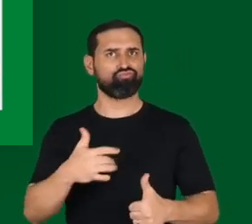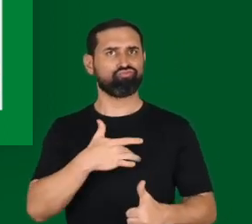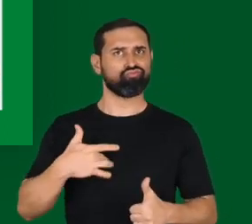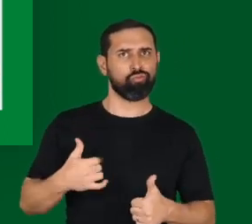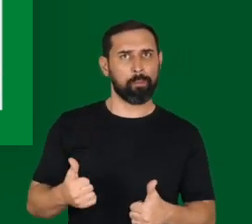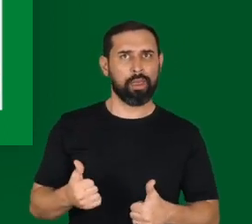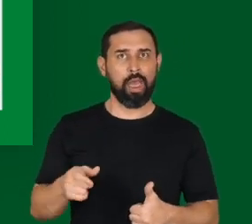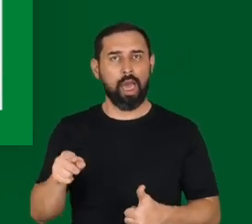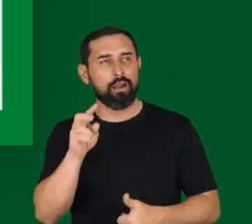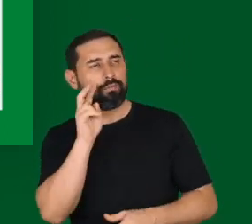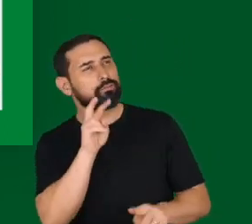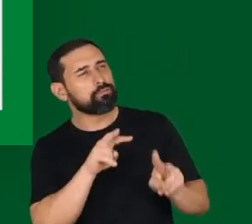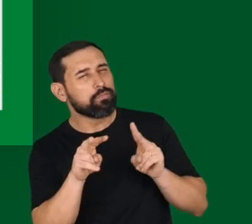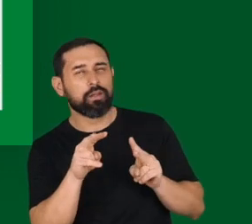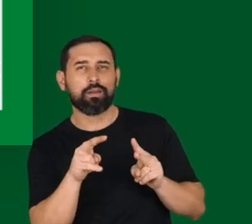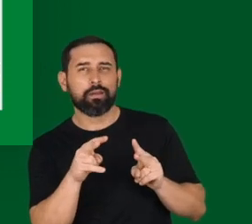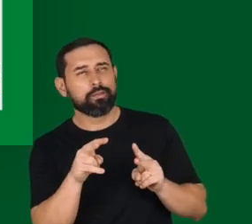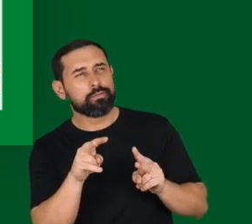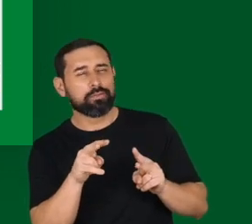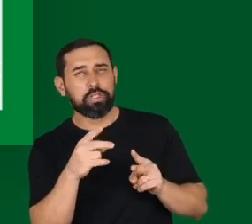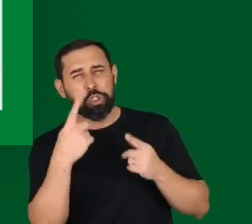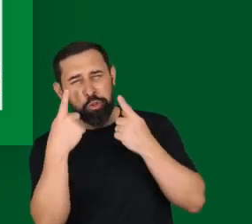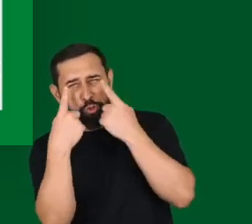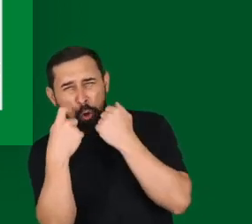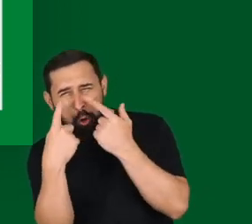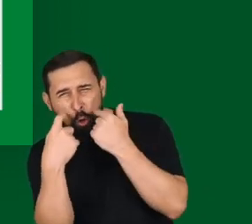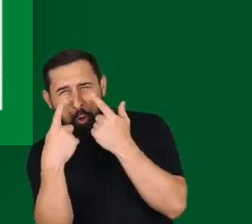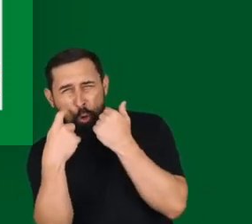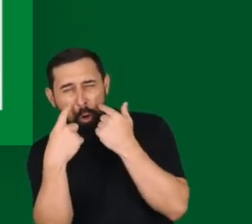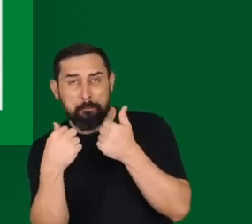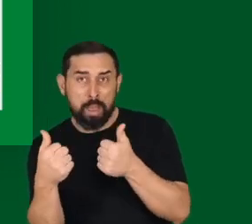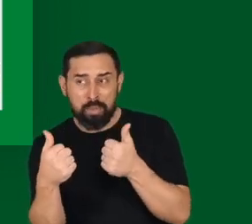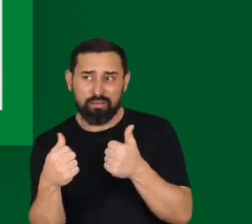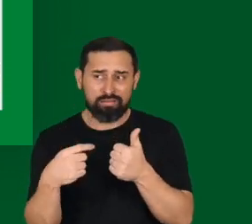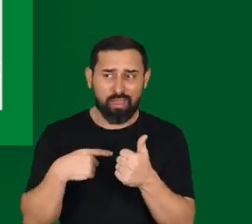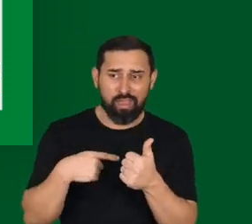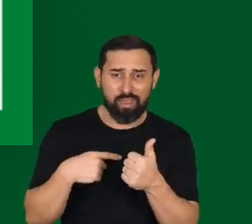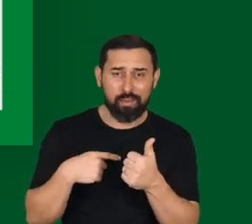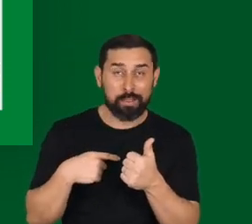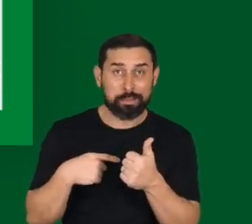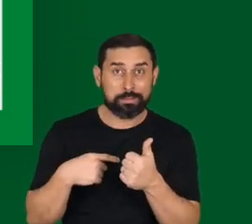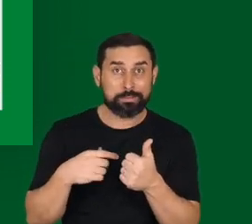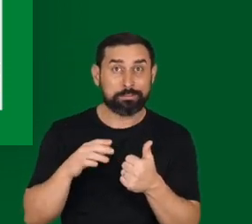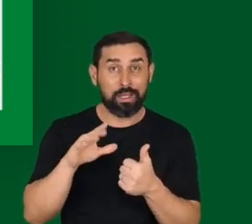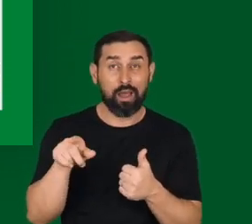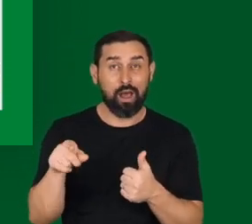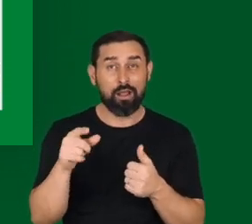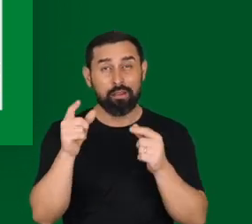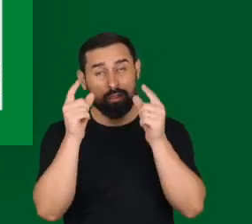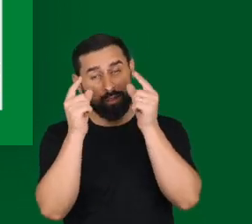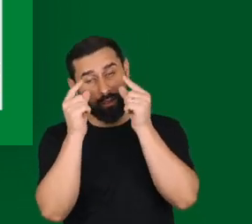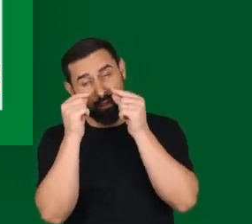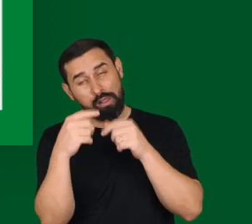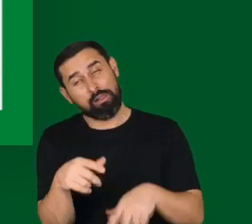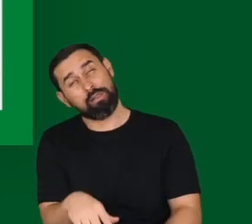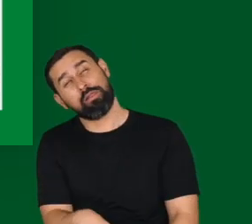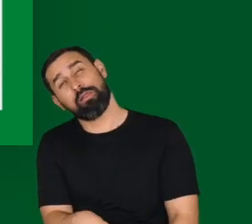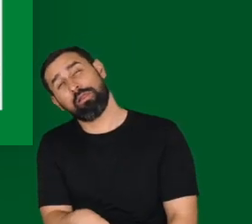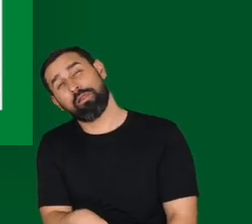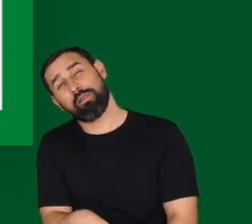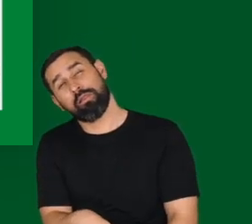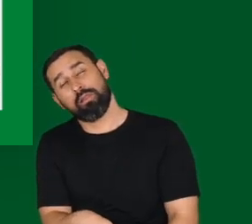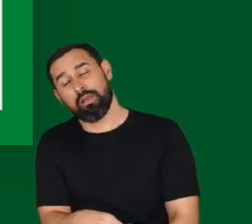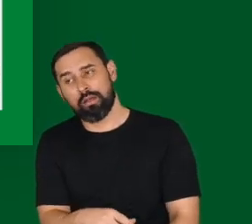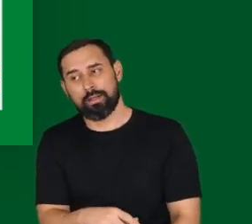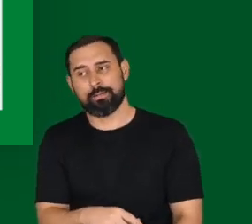está interagindo, ela está olhando para você, ela está olhando o meio, ela está chorando. Quando eu tenho uma criança que está, né, de olhinho